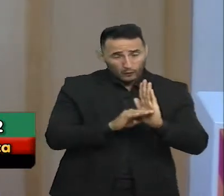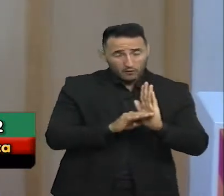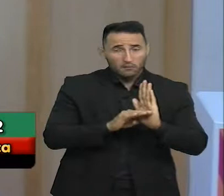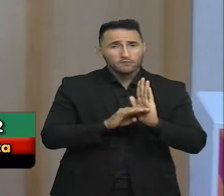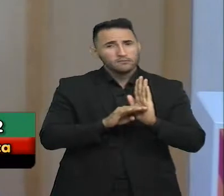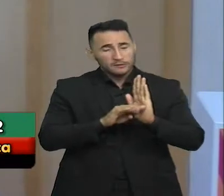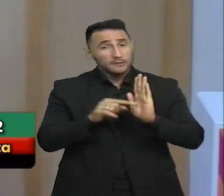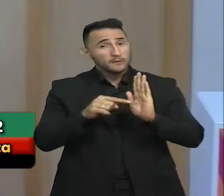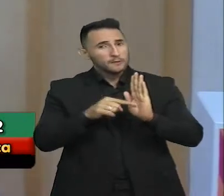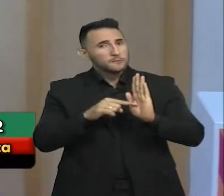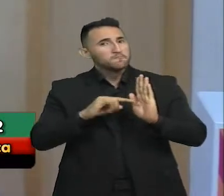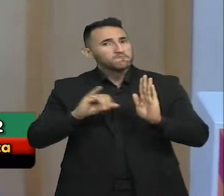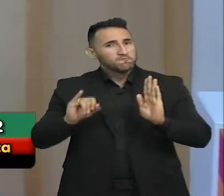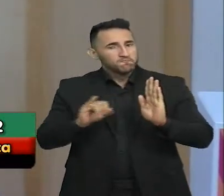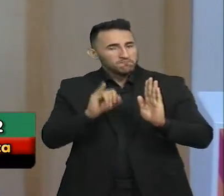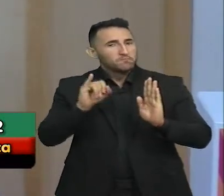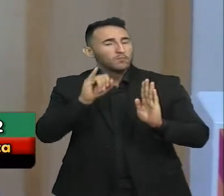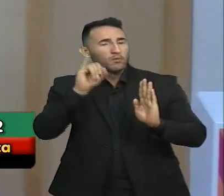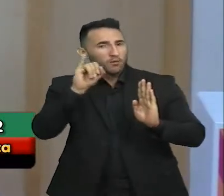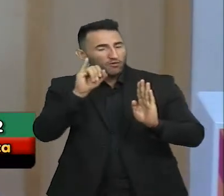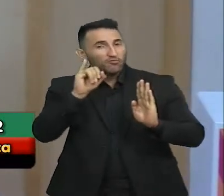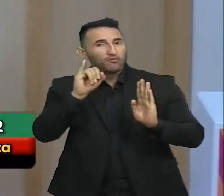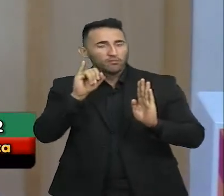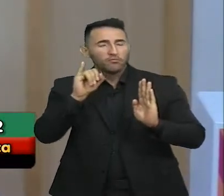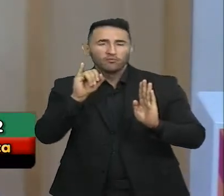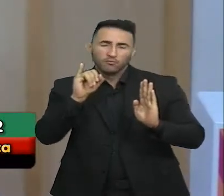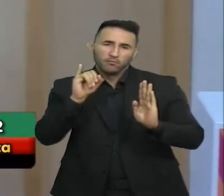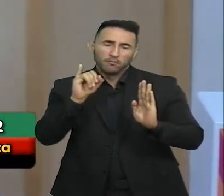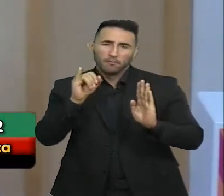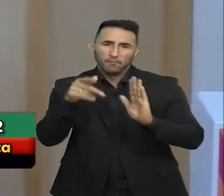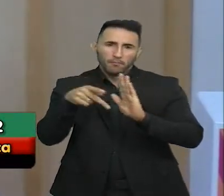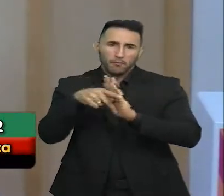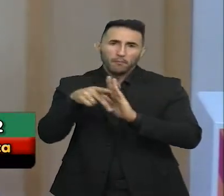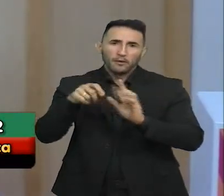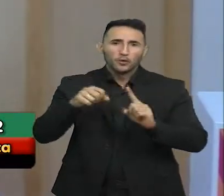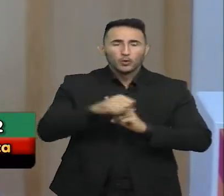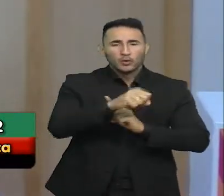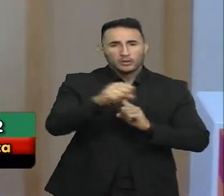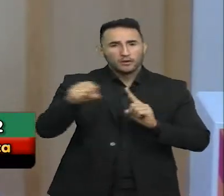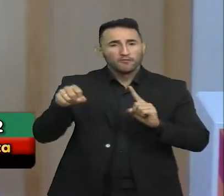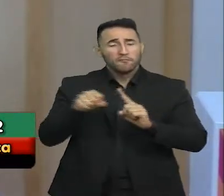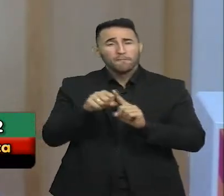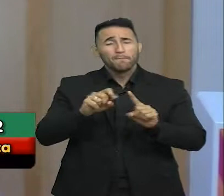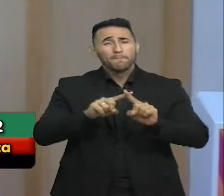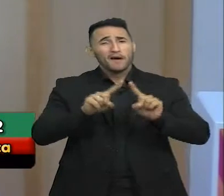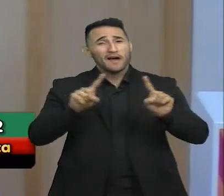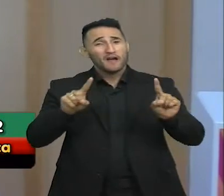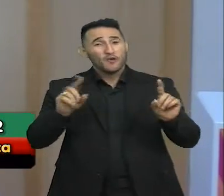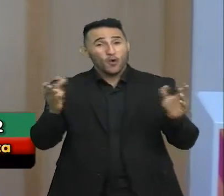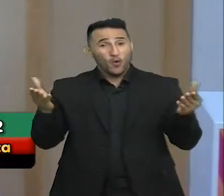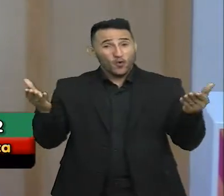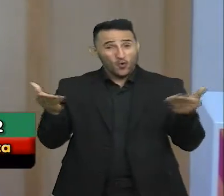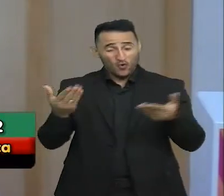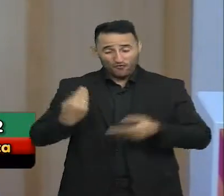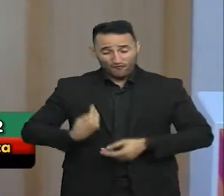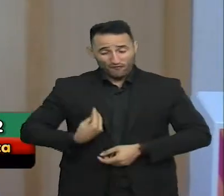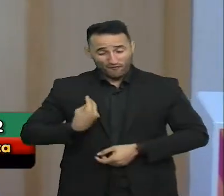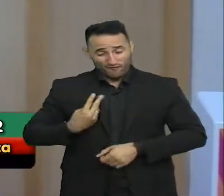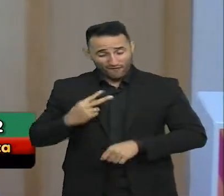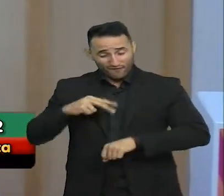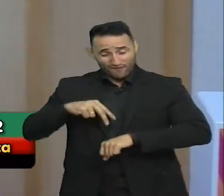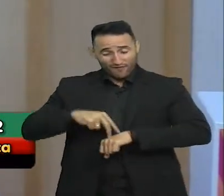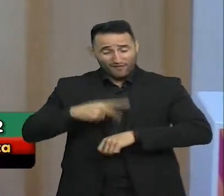de grande relevância até para a nossa sociedade. Mas hoje eu venho aqui dizer para você